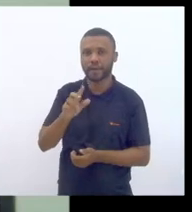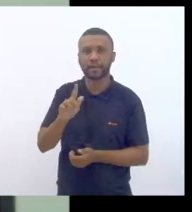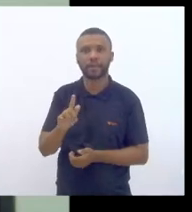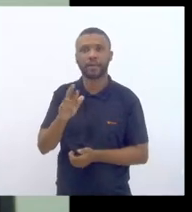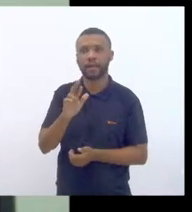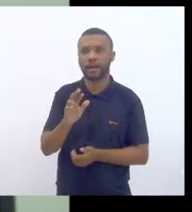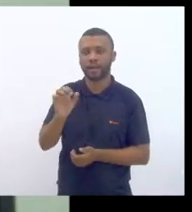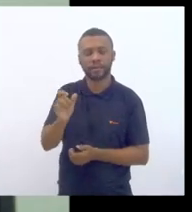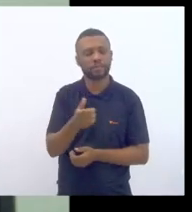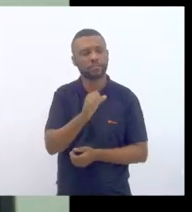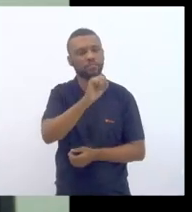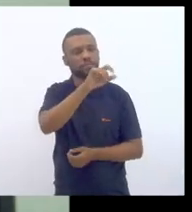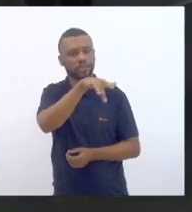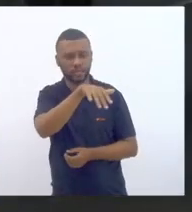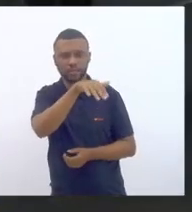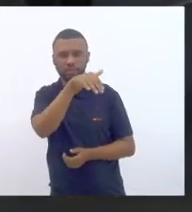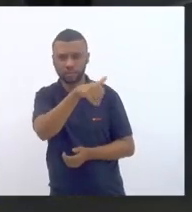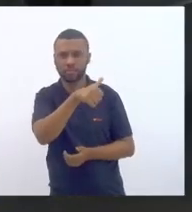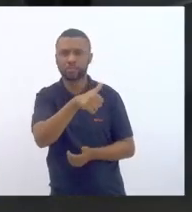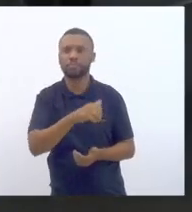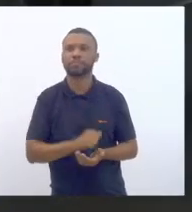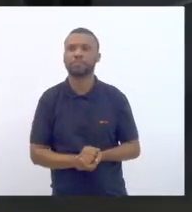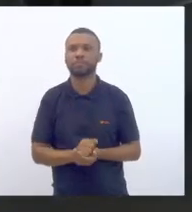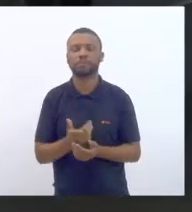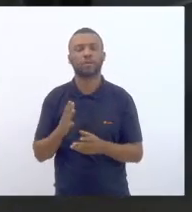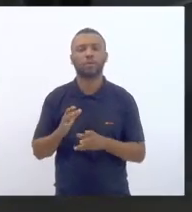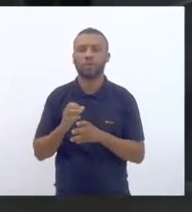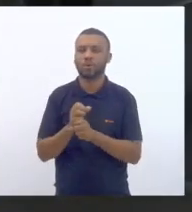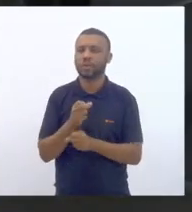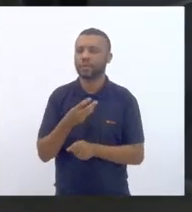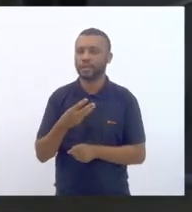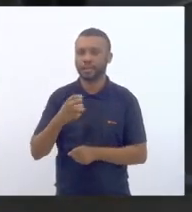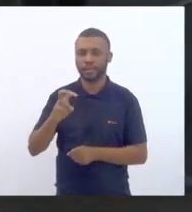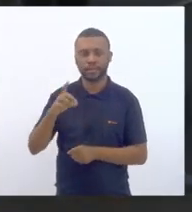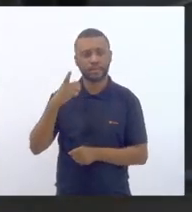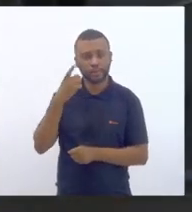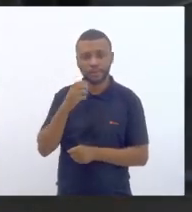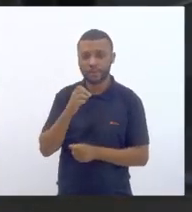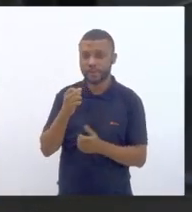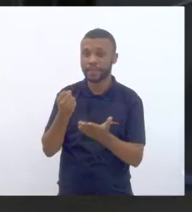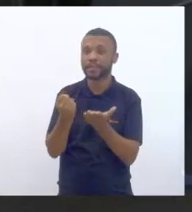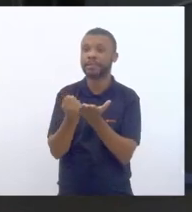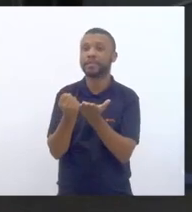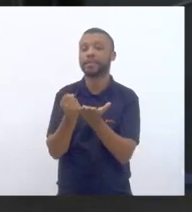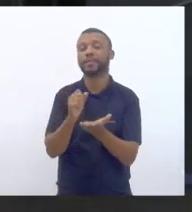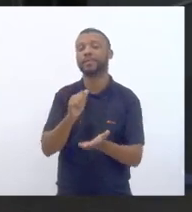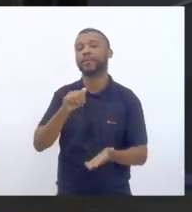Sim, senhor presidente. Sim, 35. Deputado Samuel Malafaia.